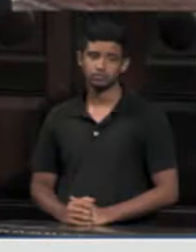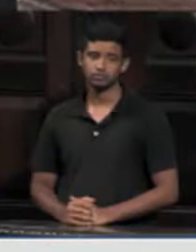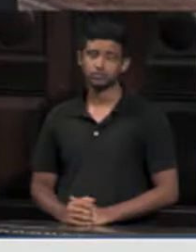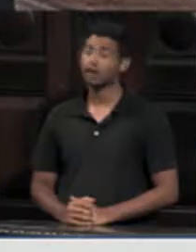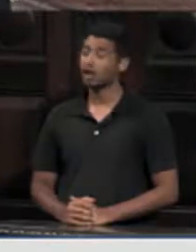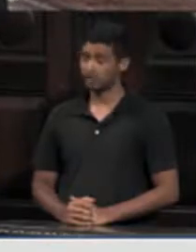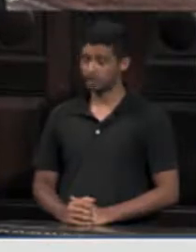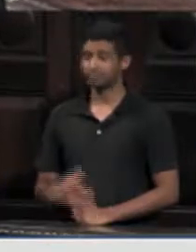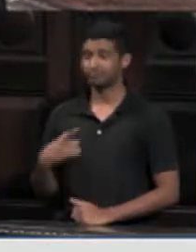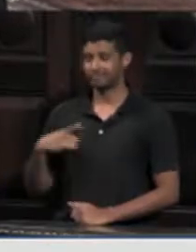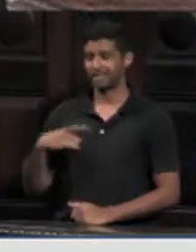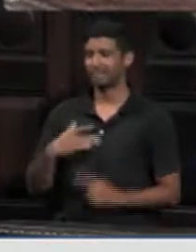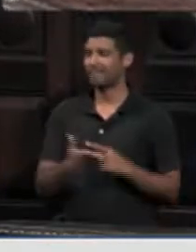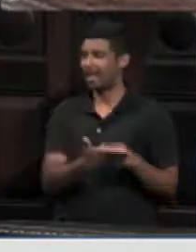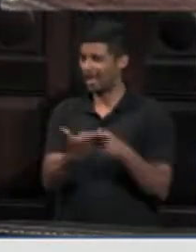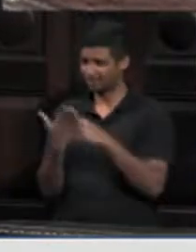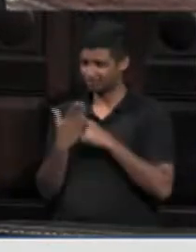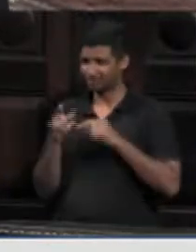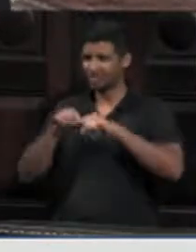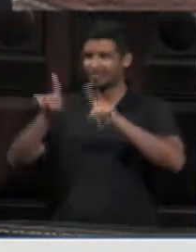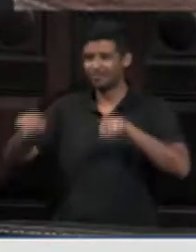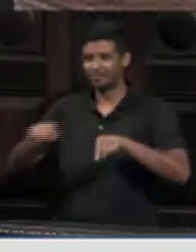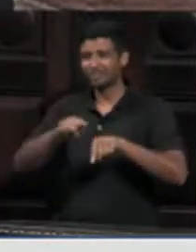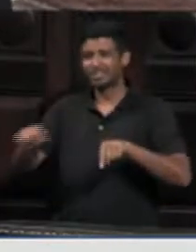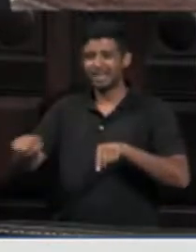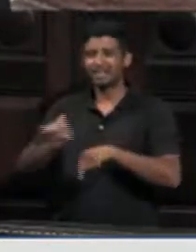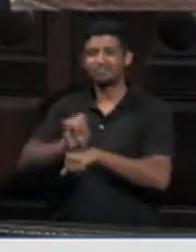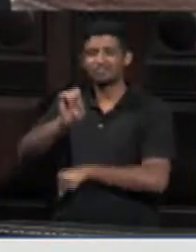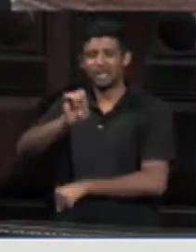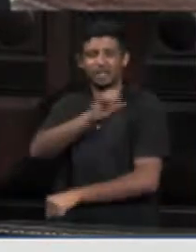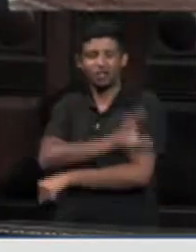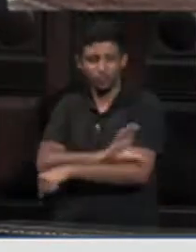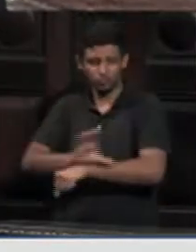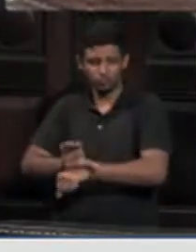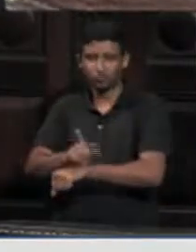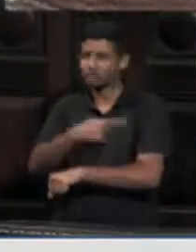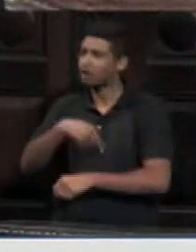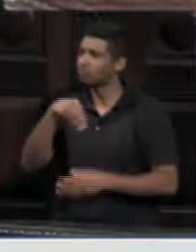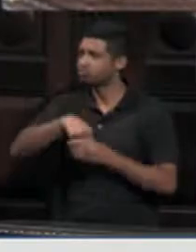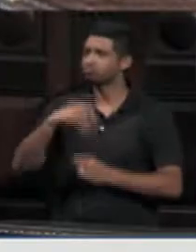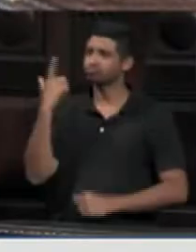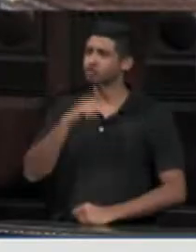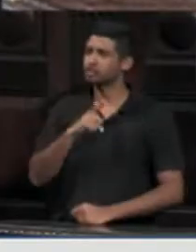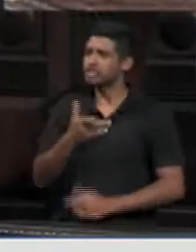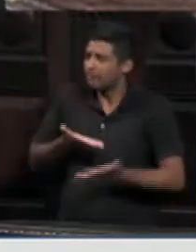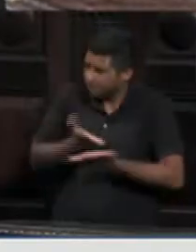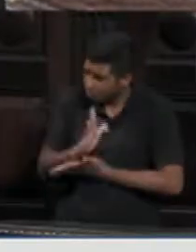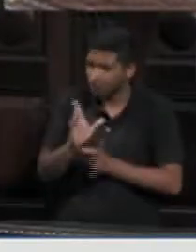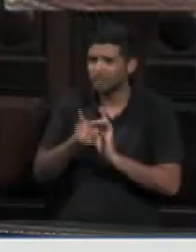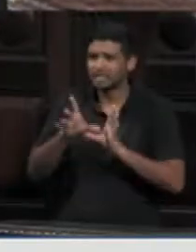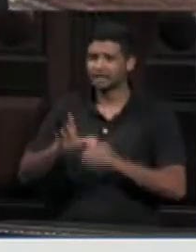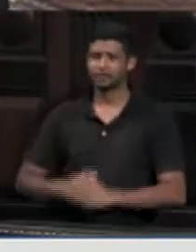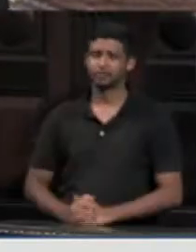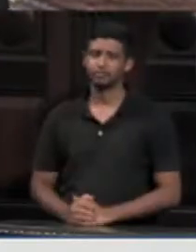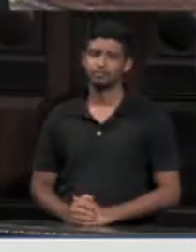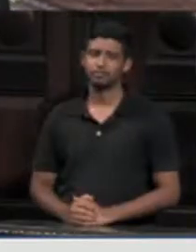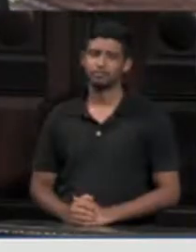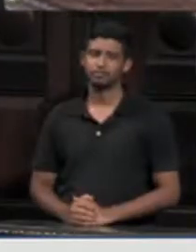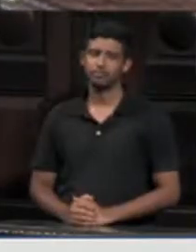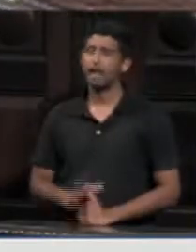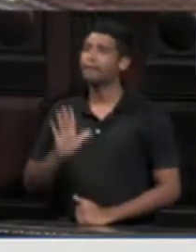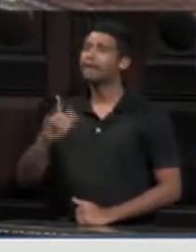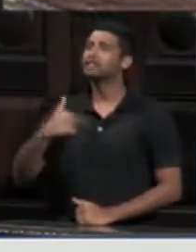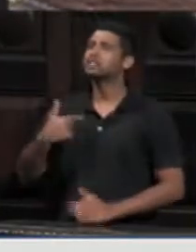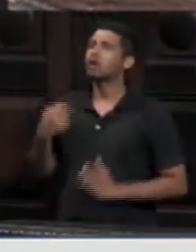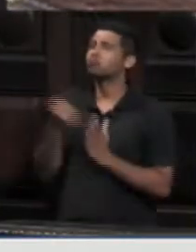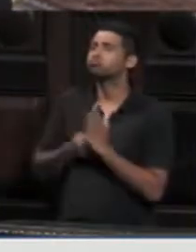dos funcionários da Secretaria de Estado de Cultura, nós implementamos. Conseguimos aprovar o decreto. O que eu